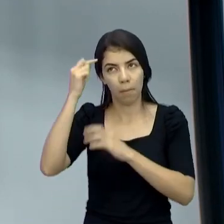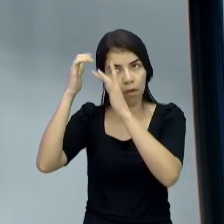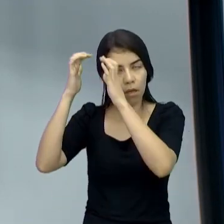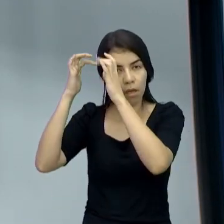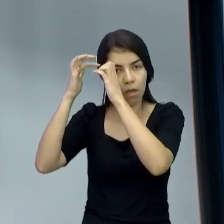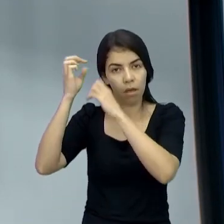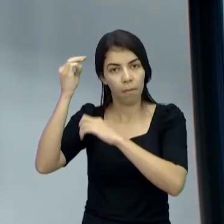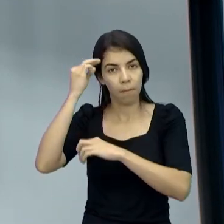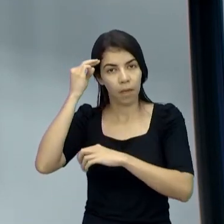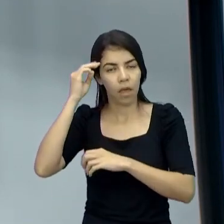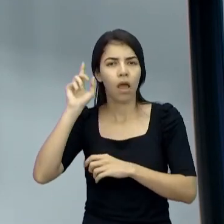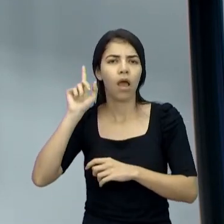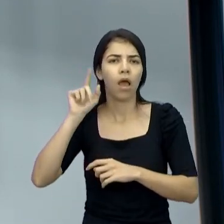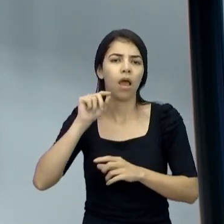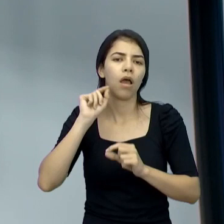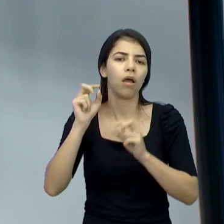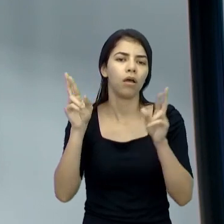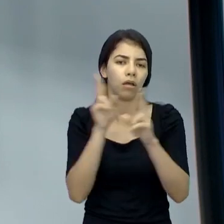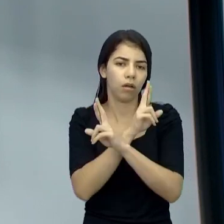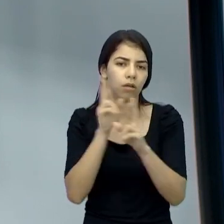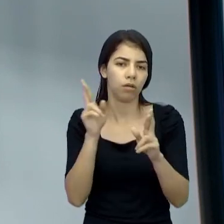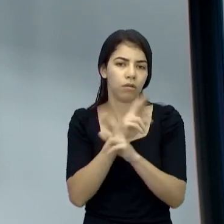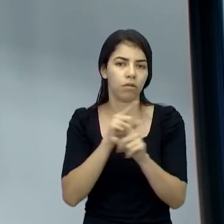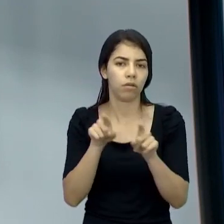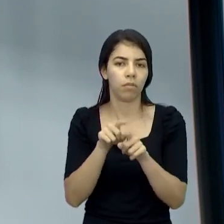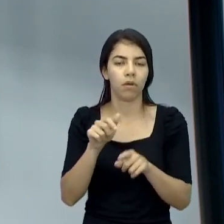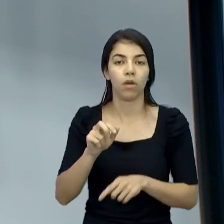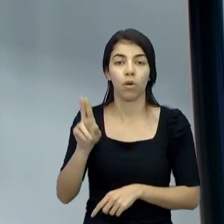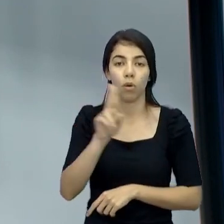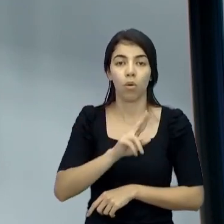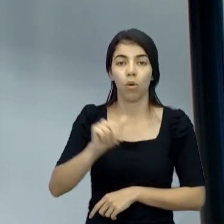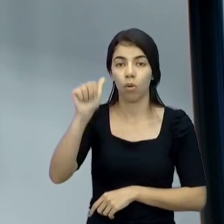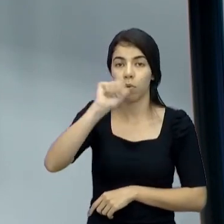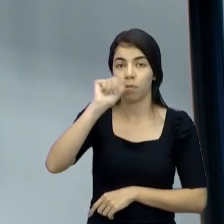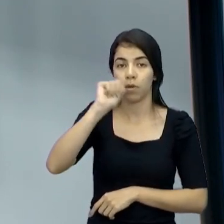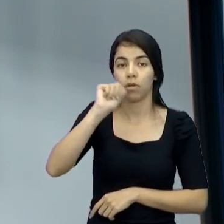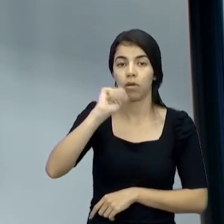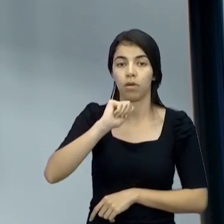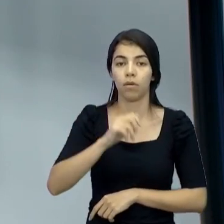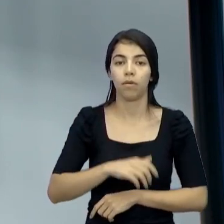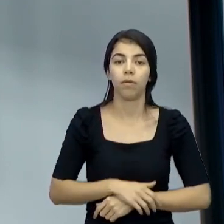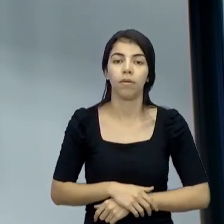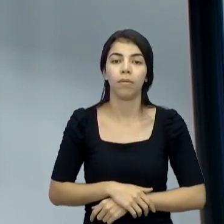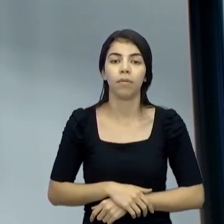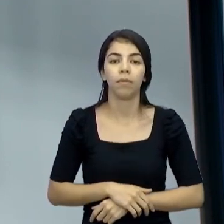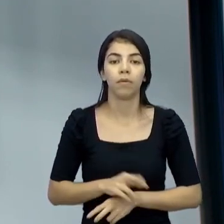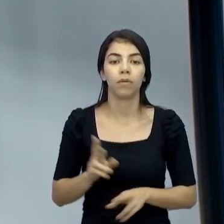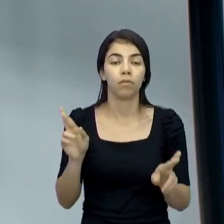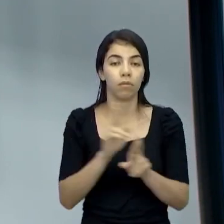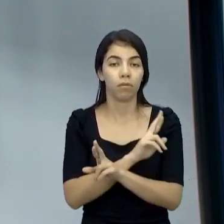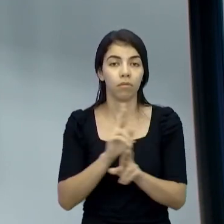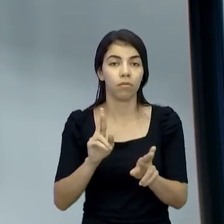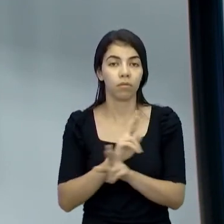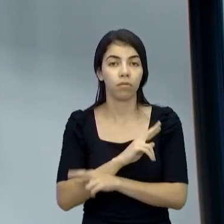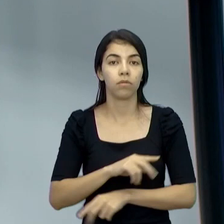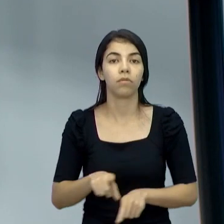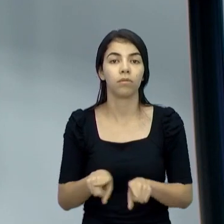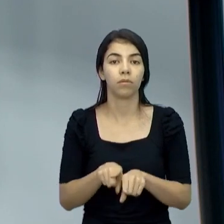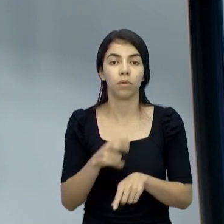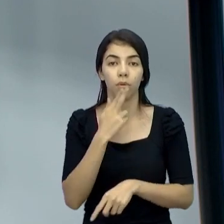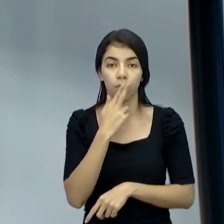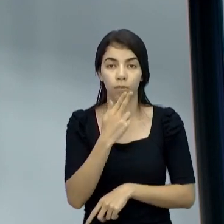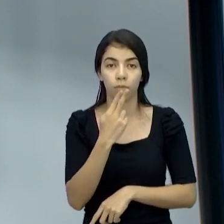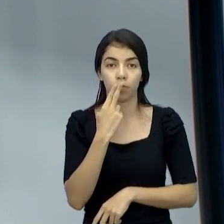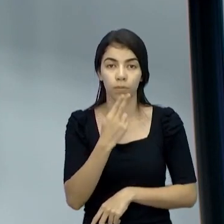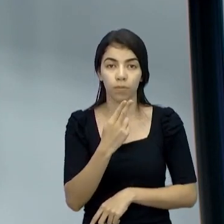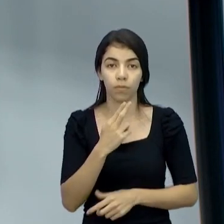está relacionada com o quê? Está relacionada com o consumo de bebida alcoólica, está relacionada aí com o consumo de